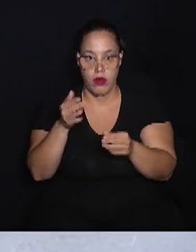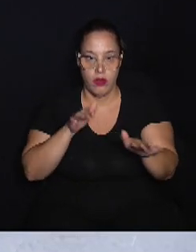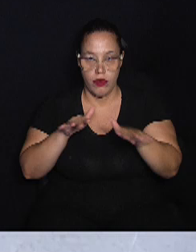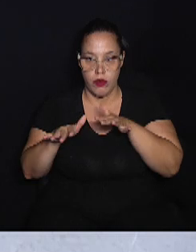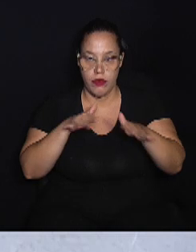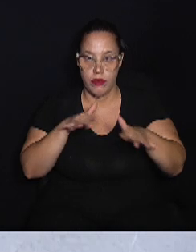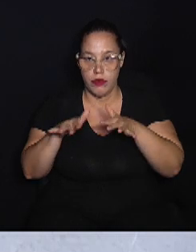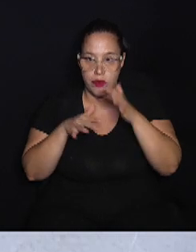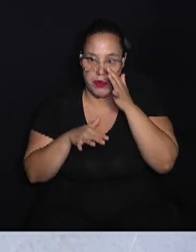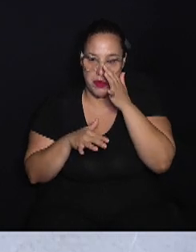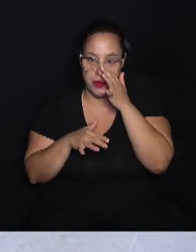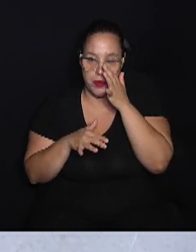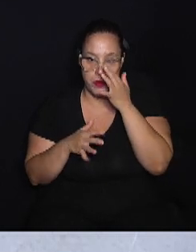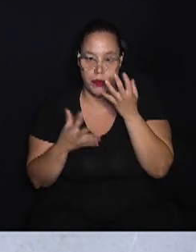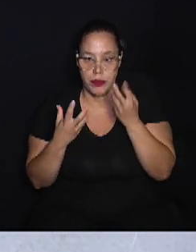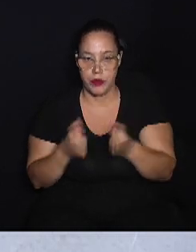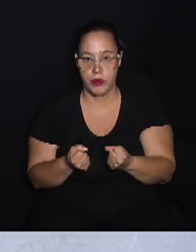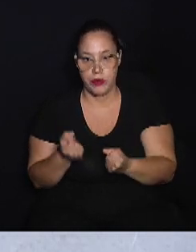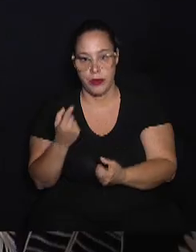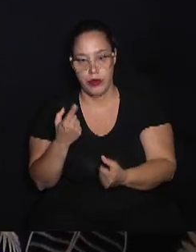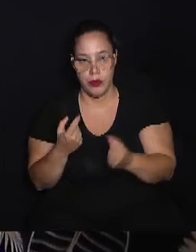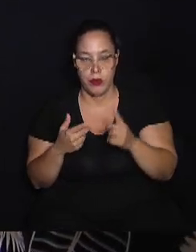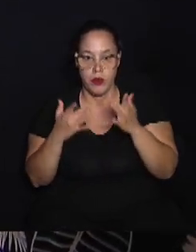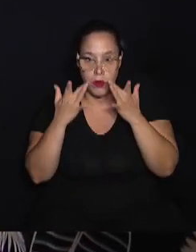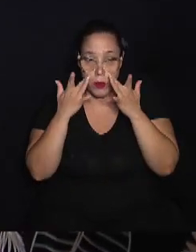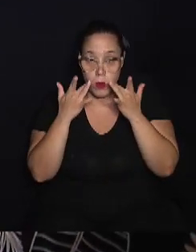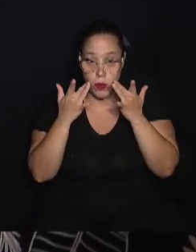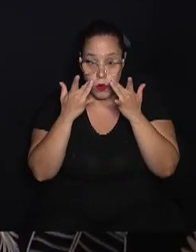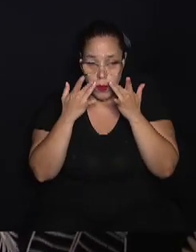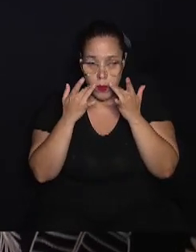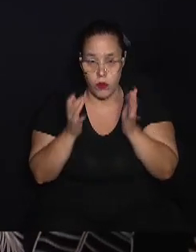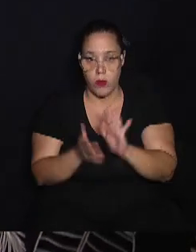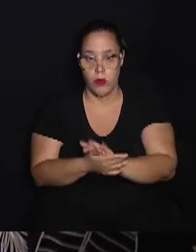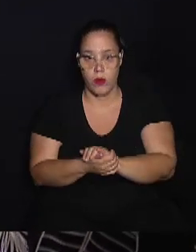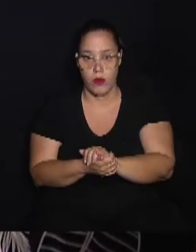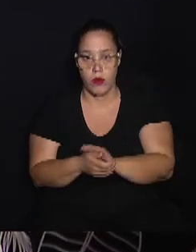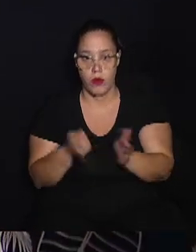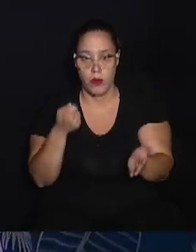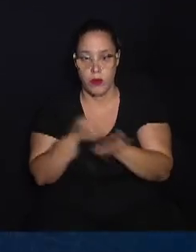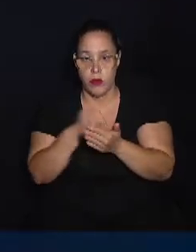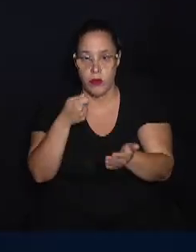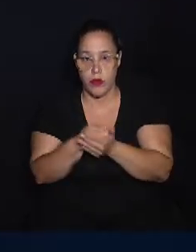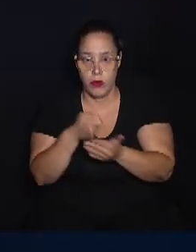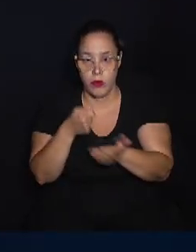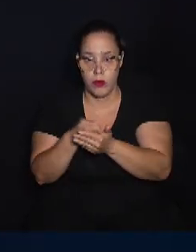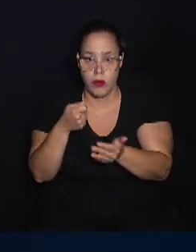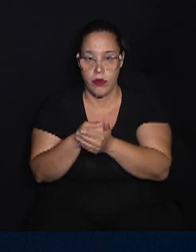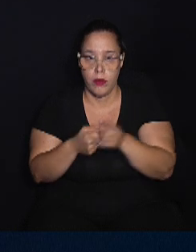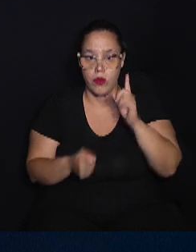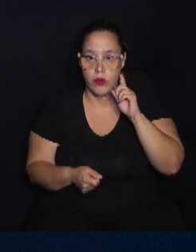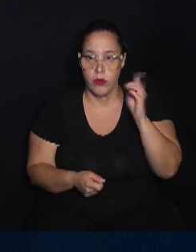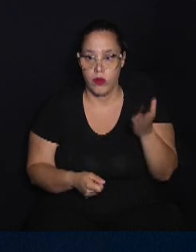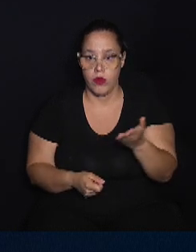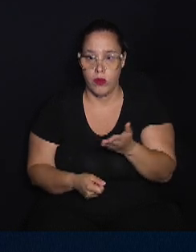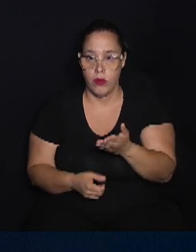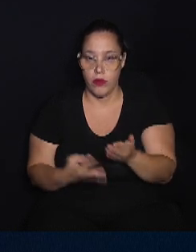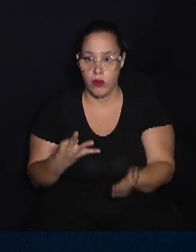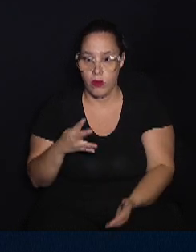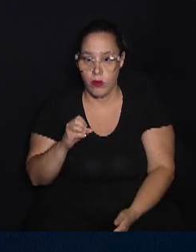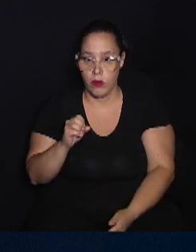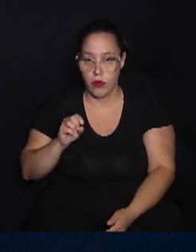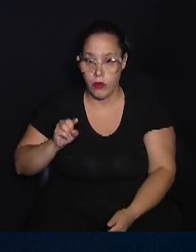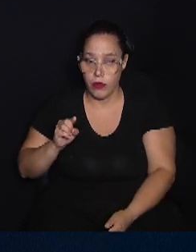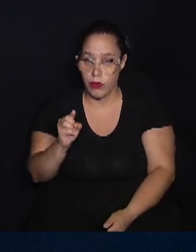bilheterias arrecadadas a cada espetáculo reservando para o pagamento da premiação um valor de 40.000